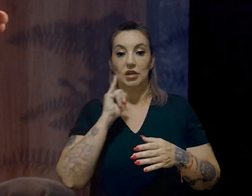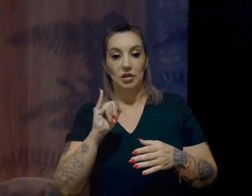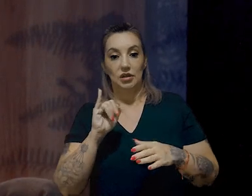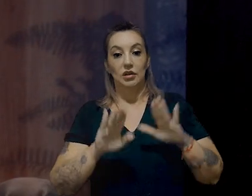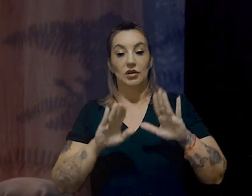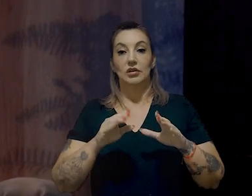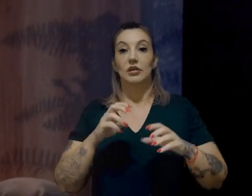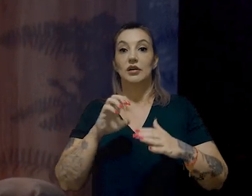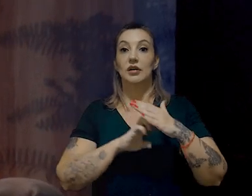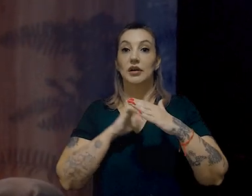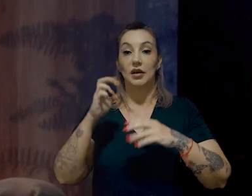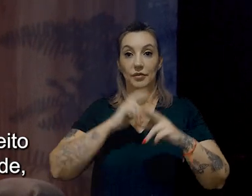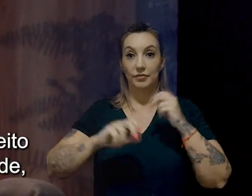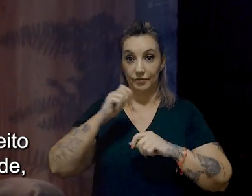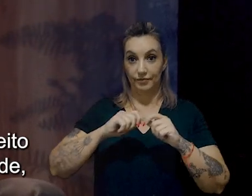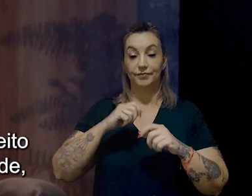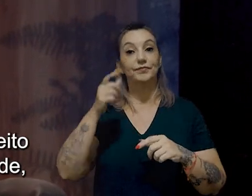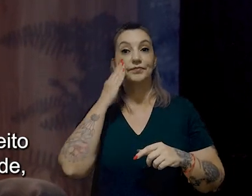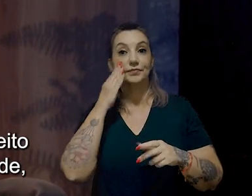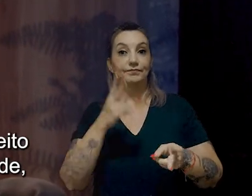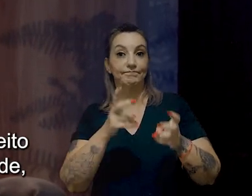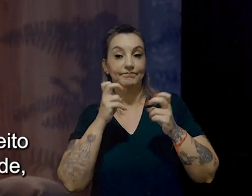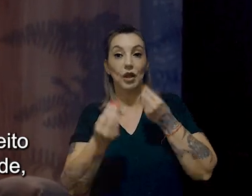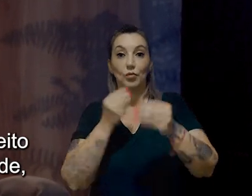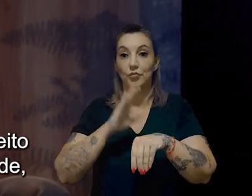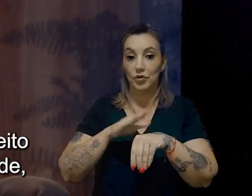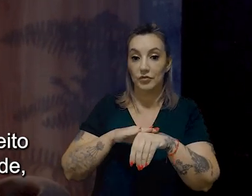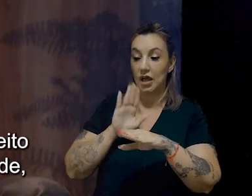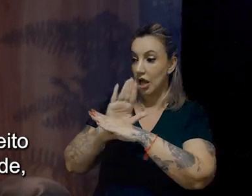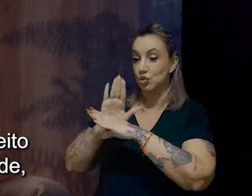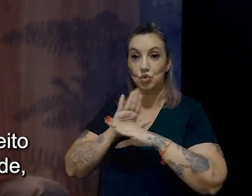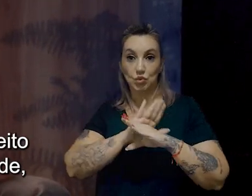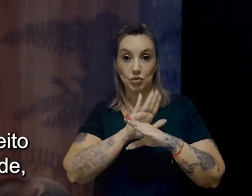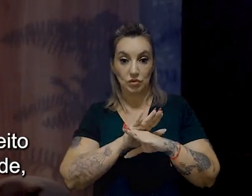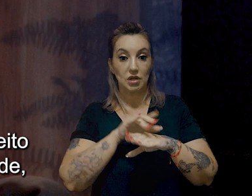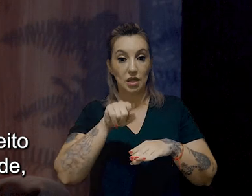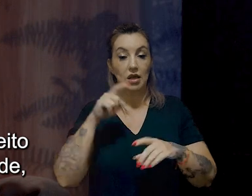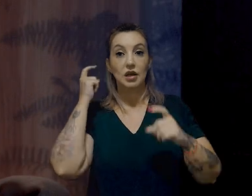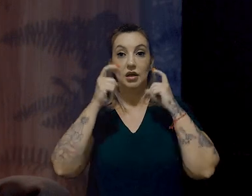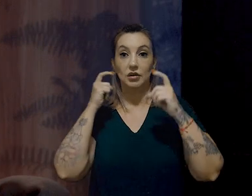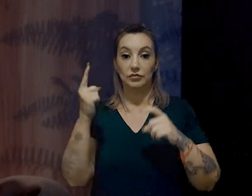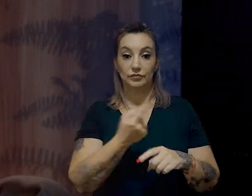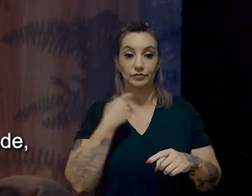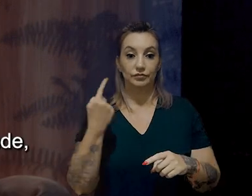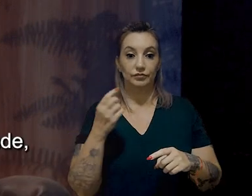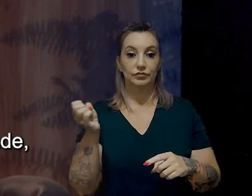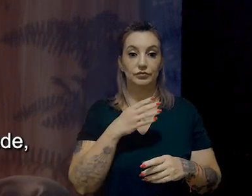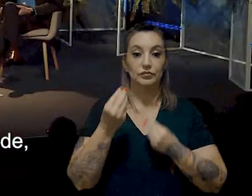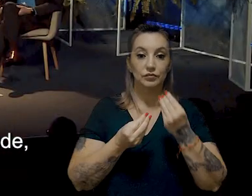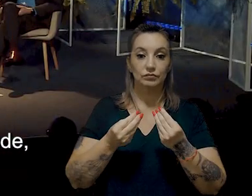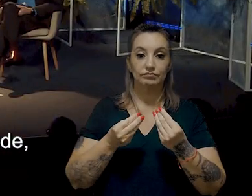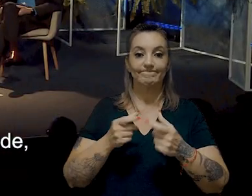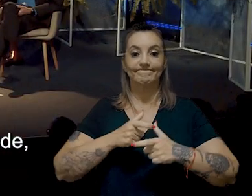Instituto às vezes com com empreendedor né Para que realmente Olha como foi feito né para ajudar porque essa é a grande A grande preocupação de novo